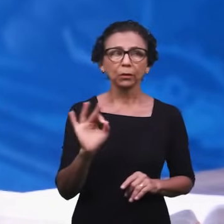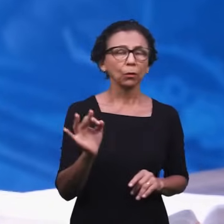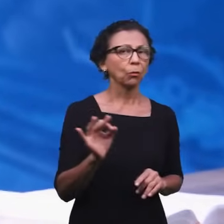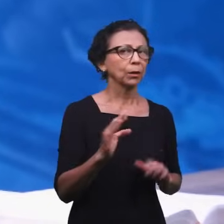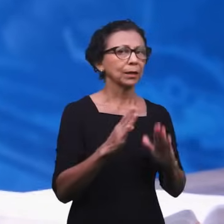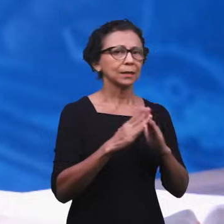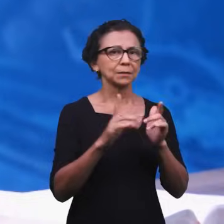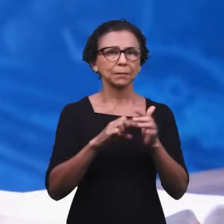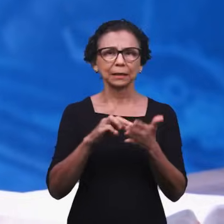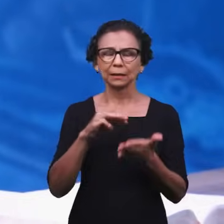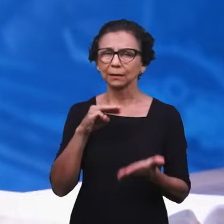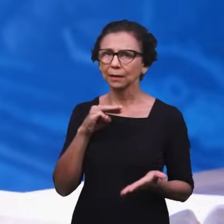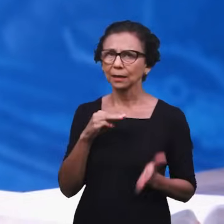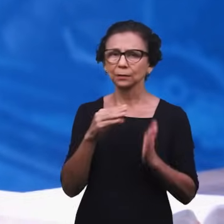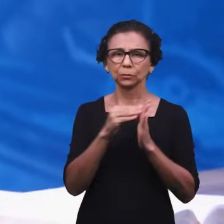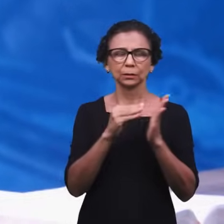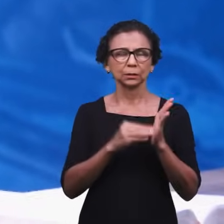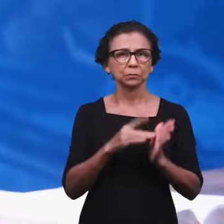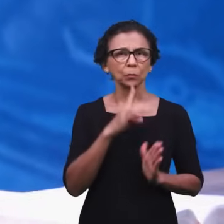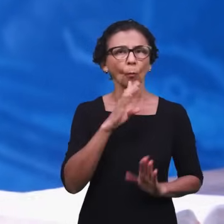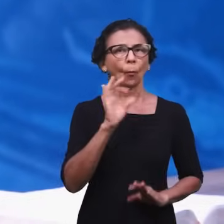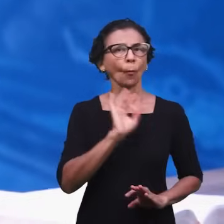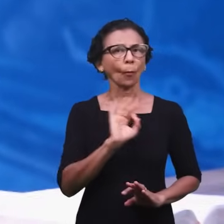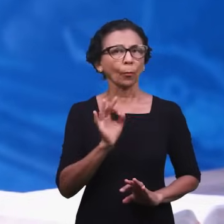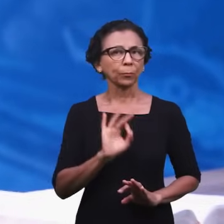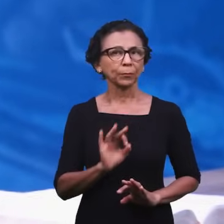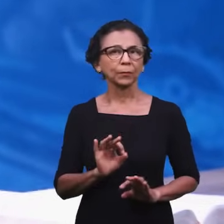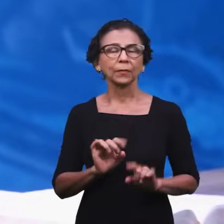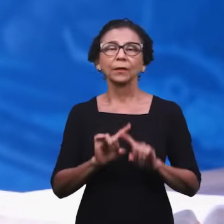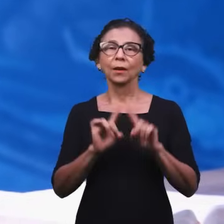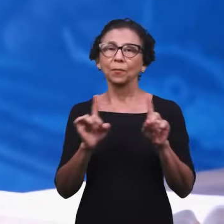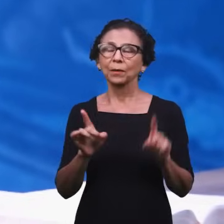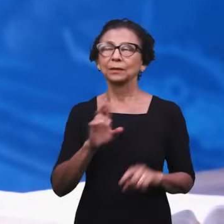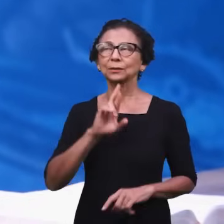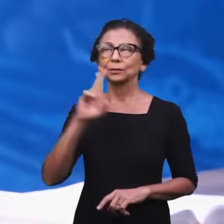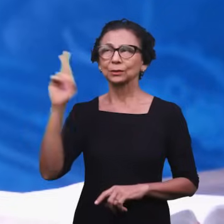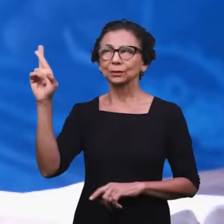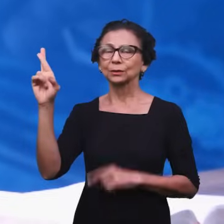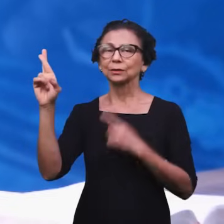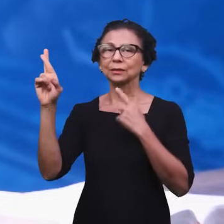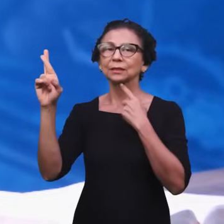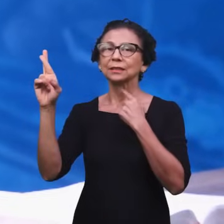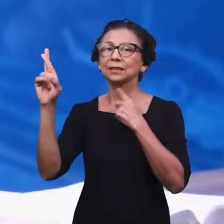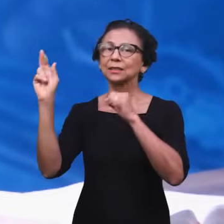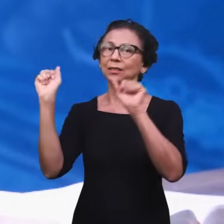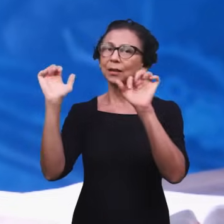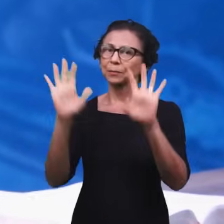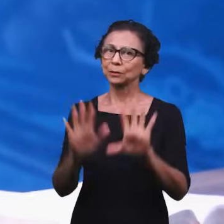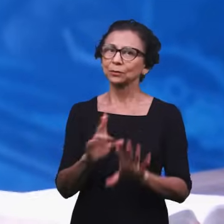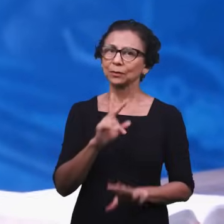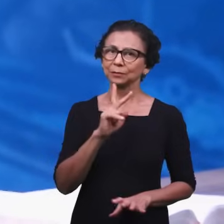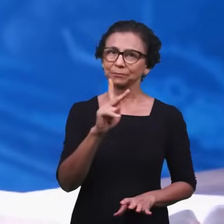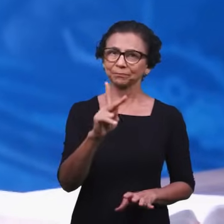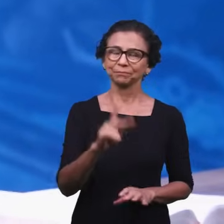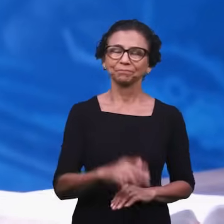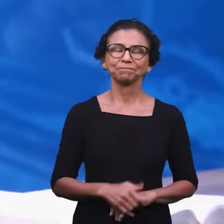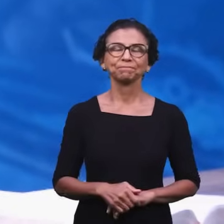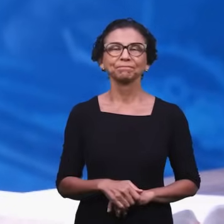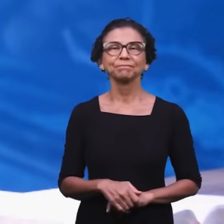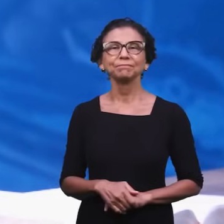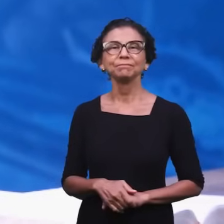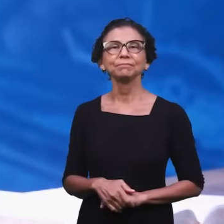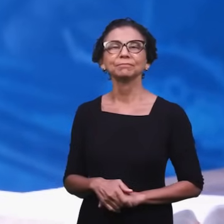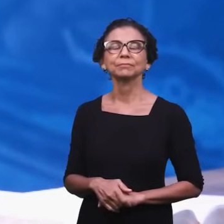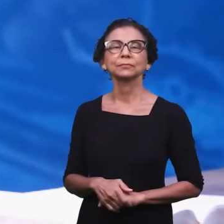da igreja, não conhece a Igreja Cristã Maranata. Saiba que o Senhor, ele tem uma grande bênção para a sua vida. Então,